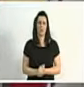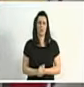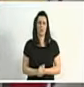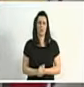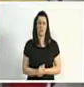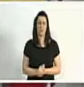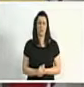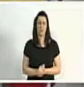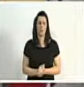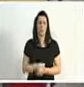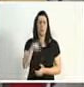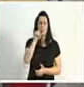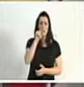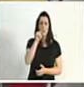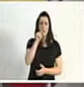e do Trinca-Ferro?